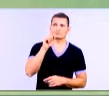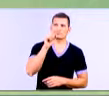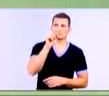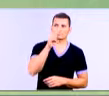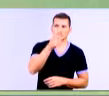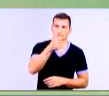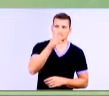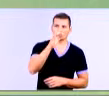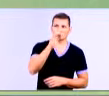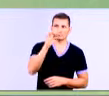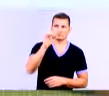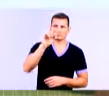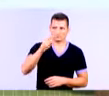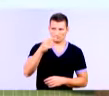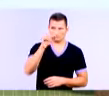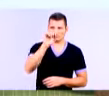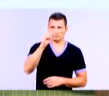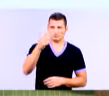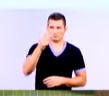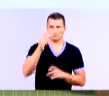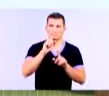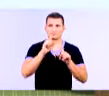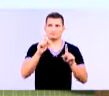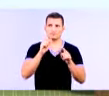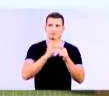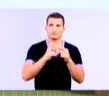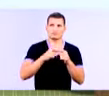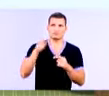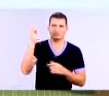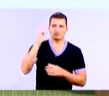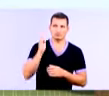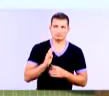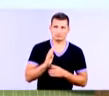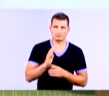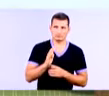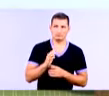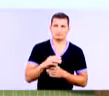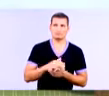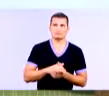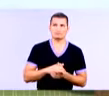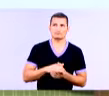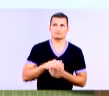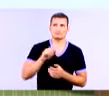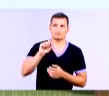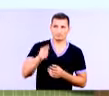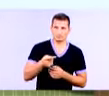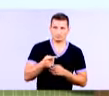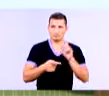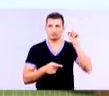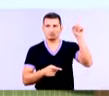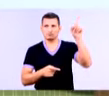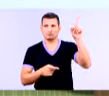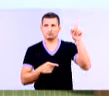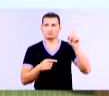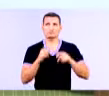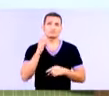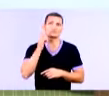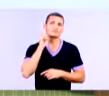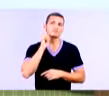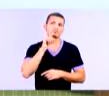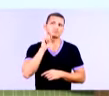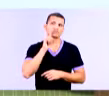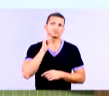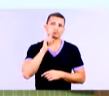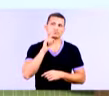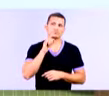R$1.000,87? Não. Porque no Brasil o decimal é vírgula, lá nos Estados Unidos o decimal é ponto. Como falei, a linguagem